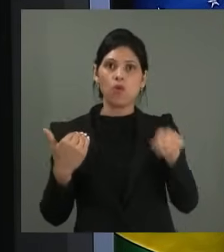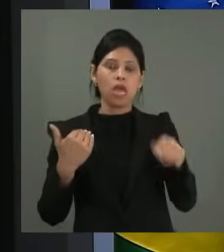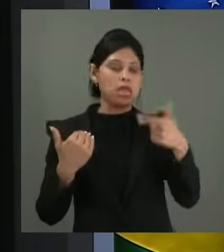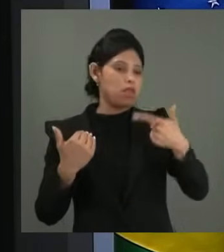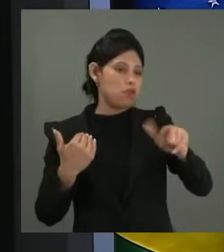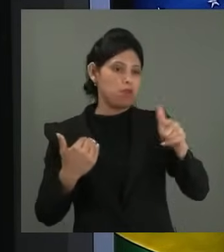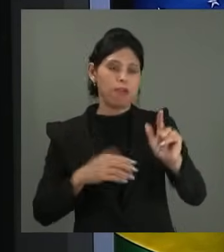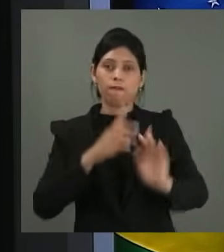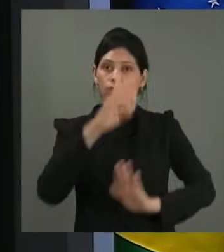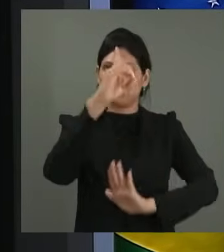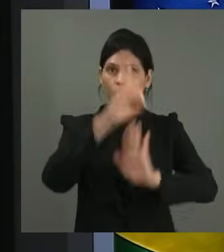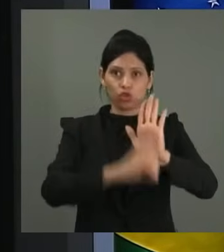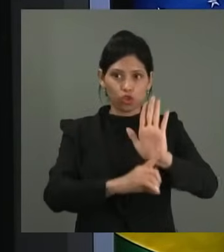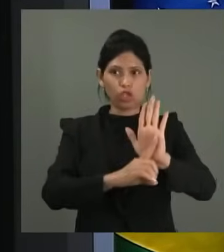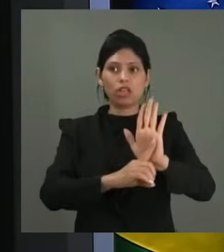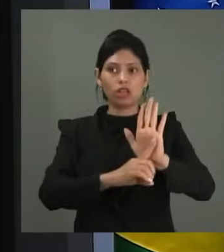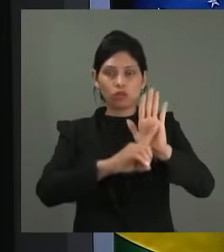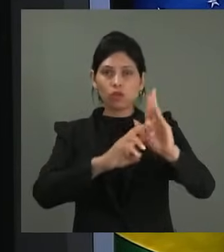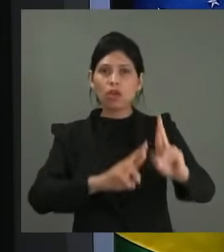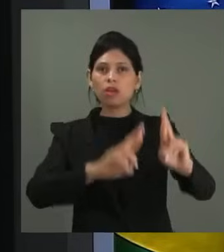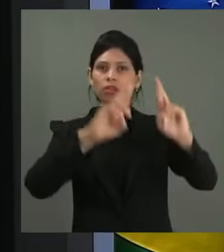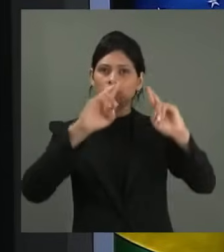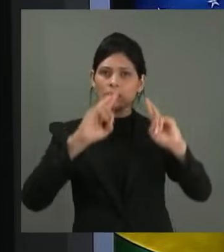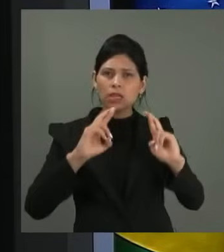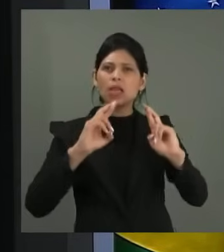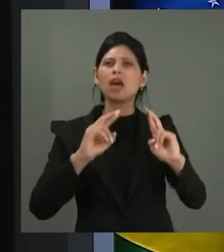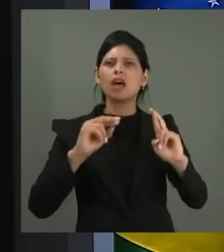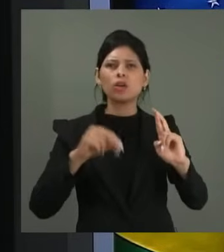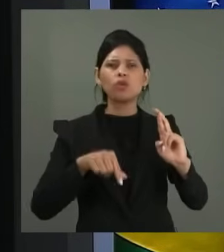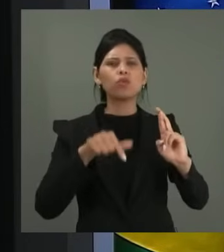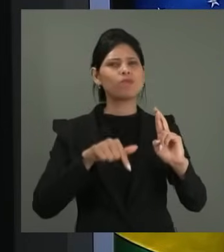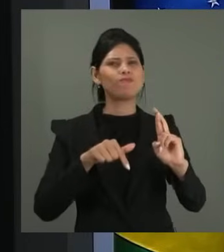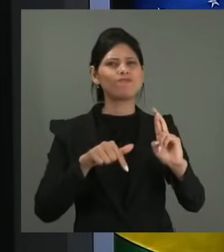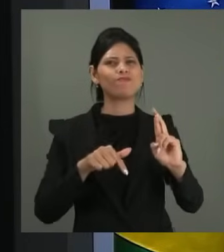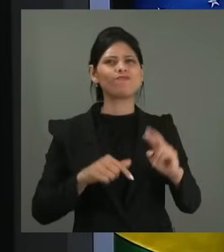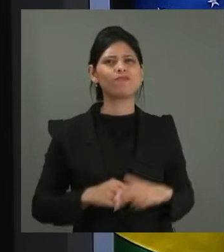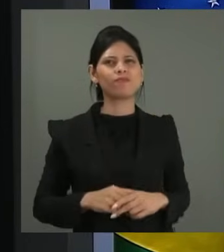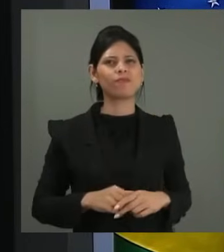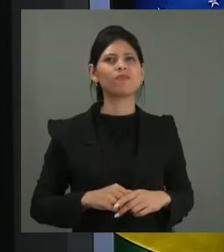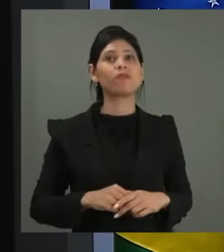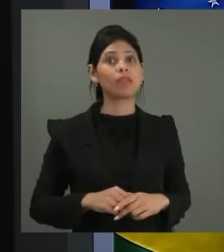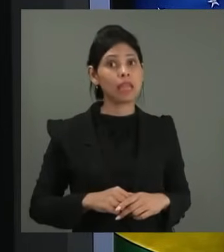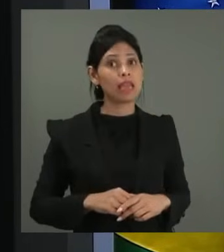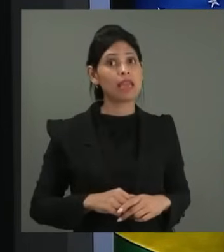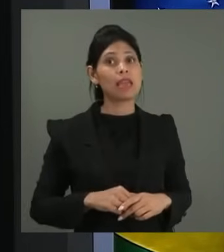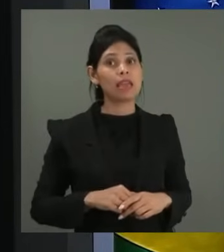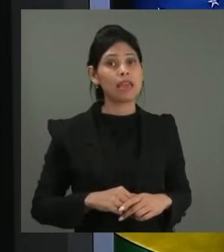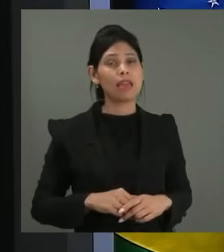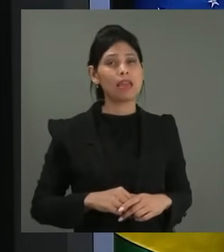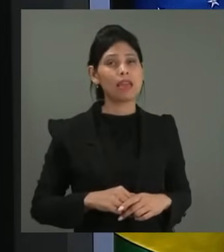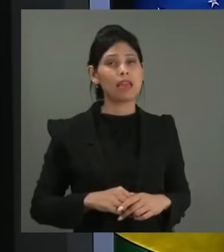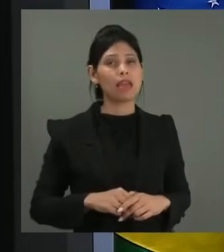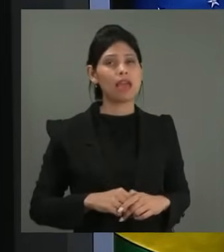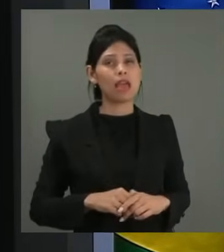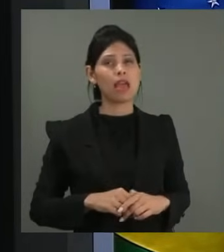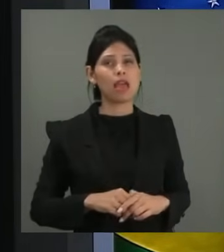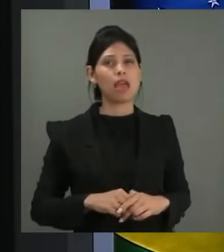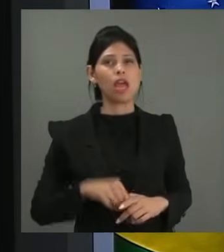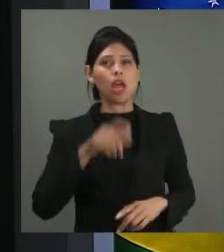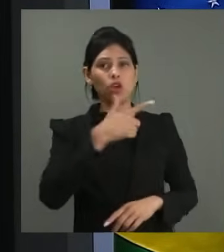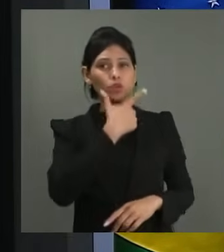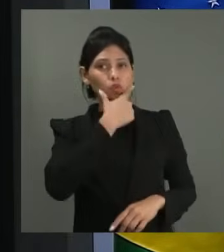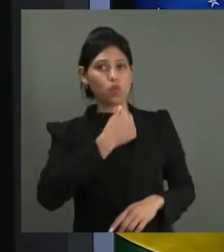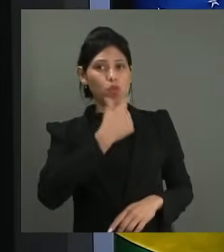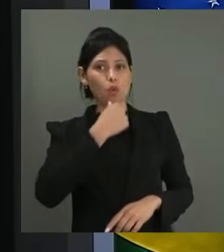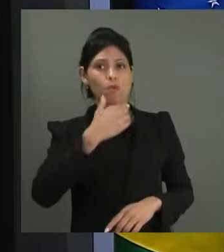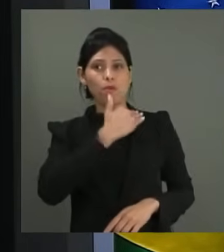devido processo legal, completamente desrespeitado seus advogados,